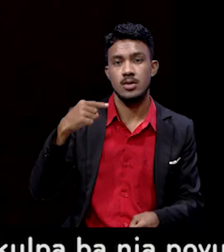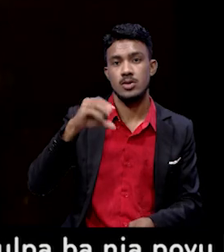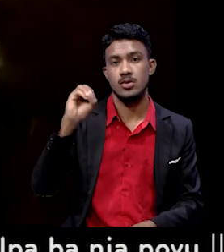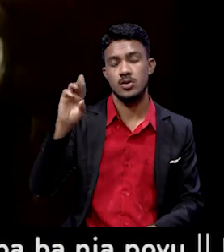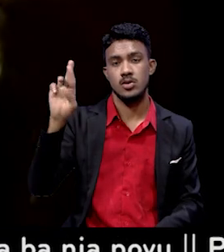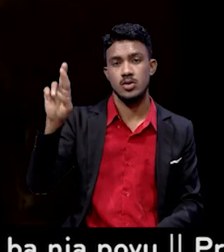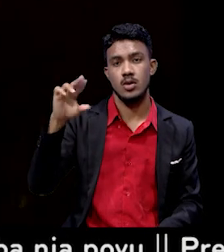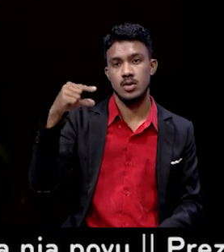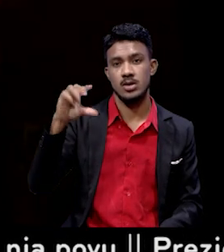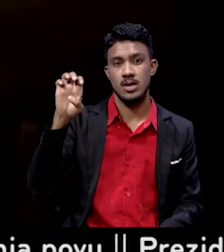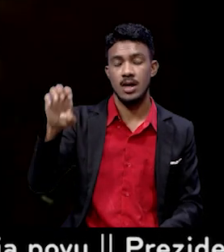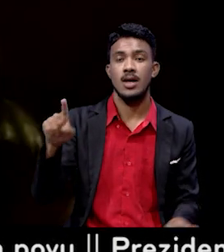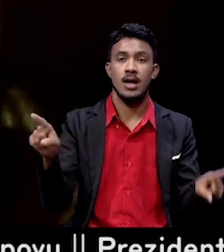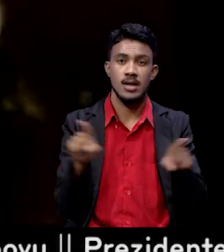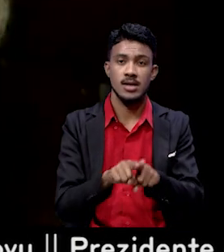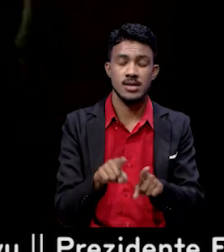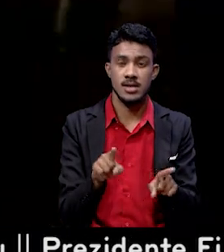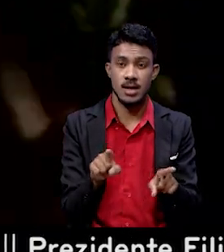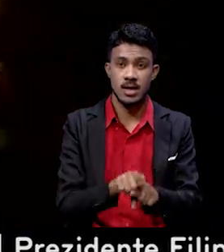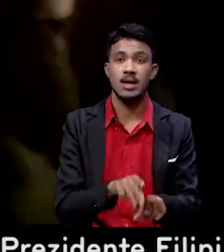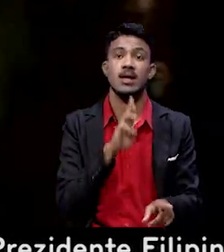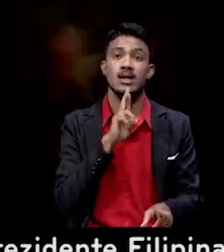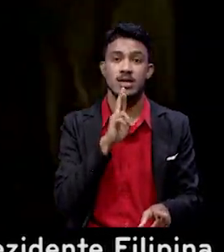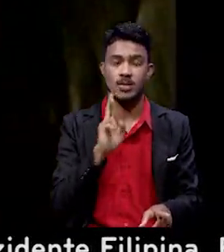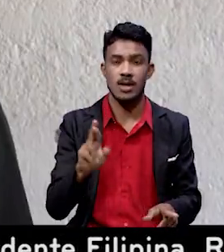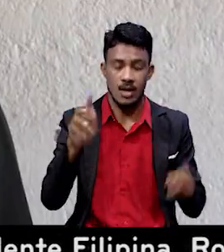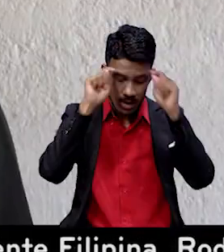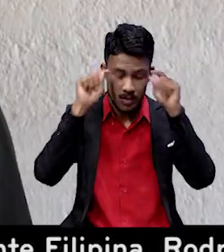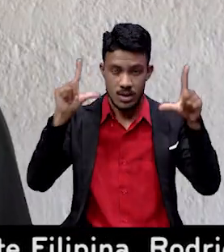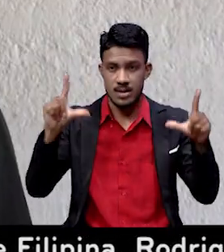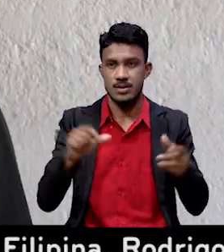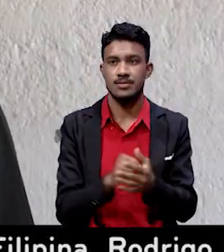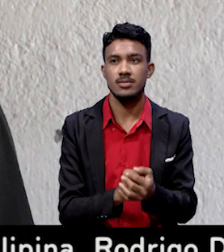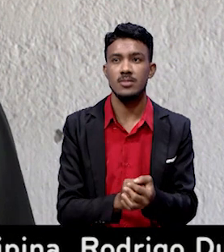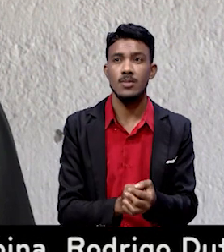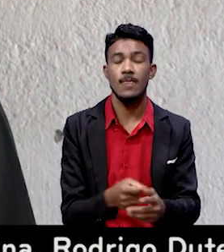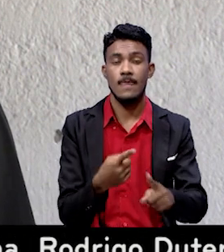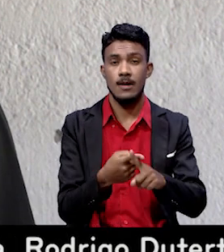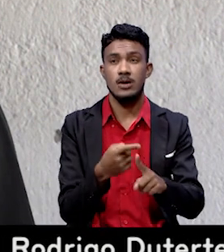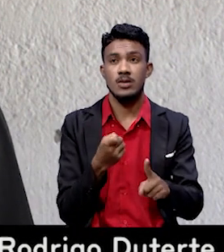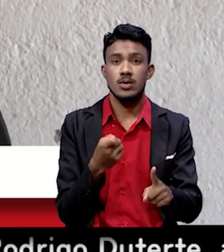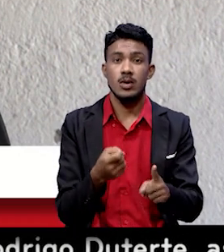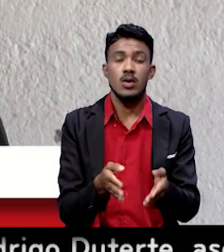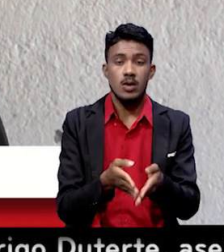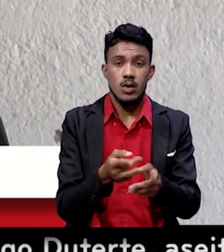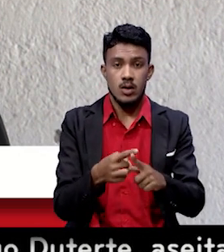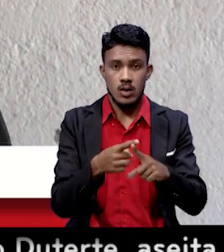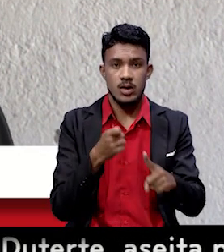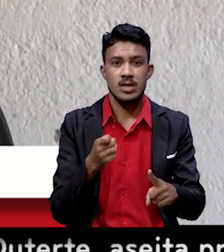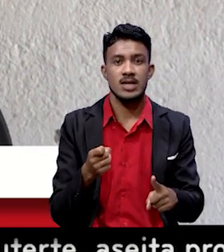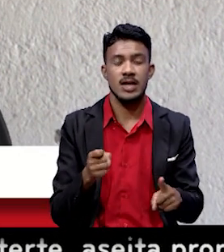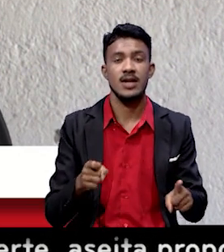razão Portugal hanesa nação administrativa ba Timor-Leste. Então, recebi o meu assessor, Dr.